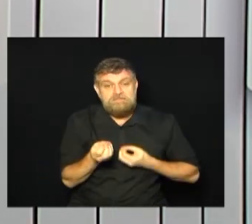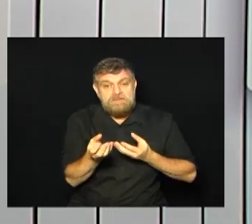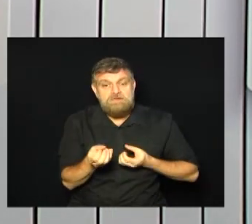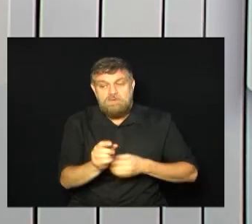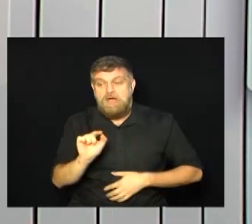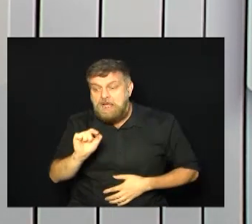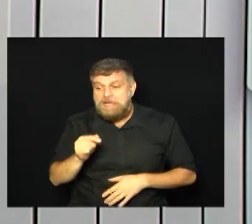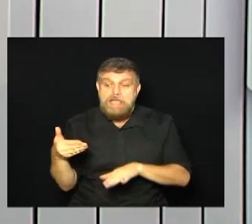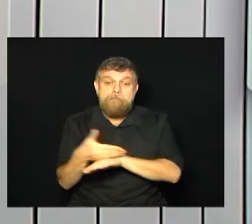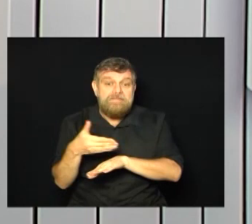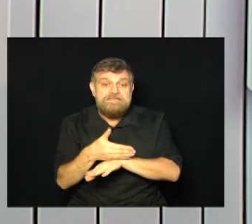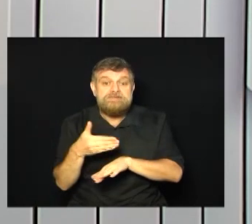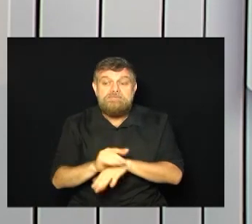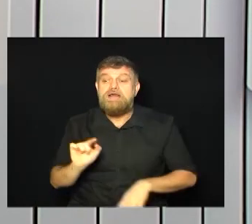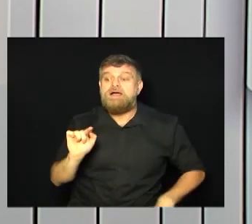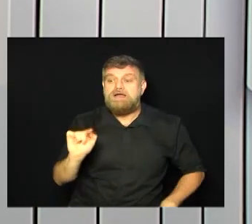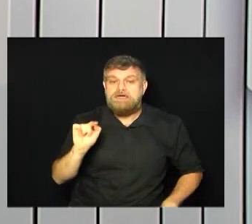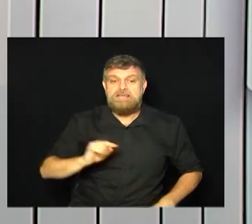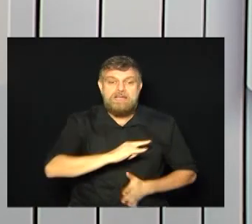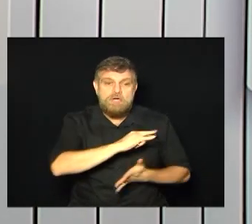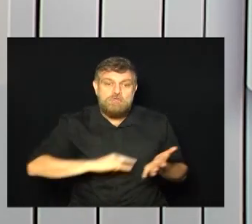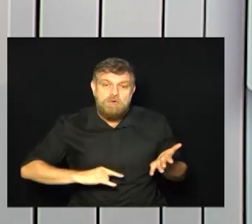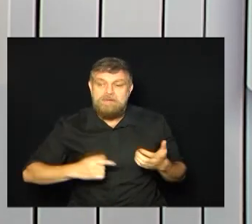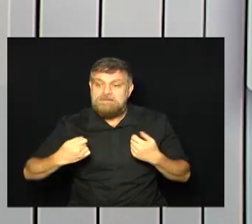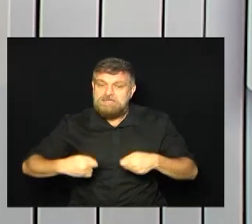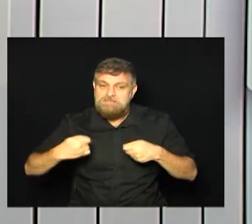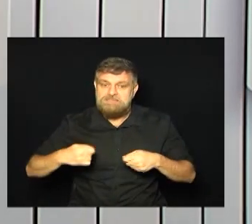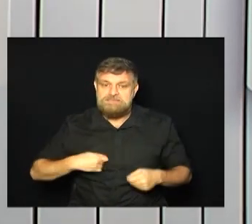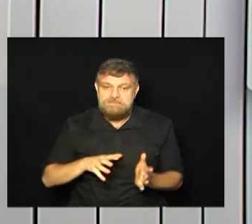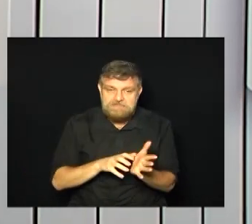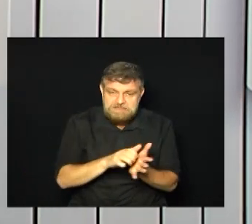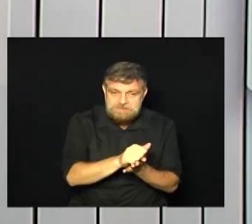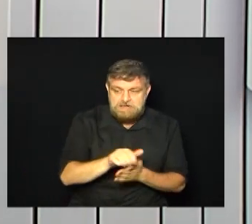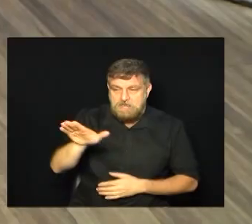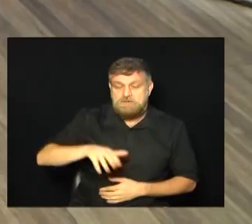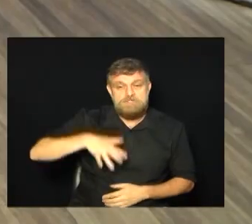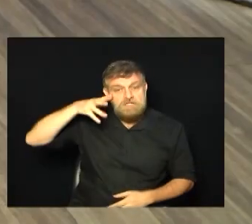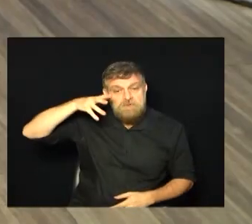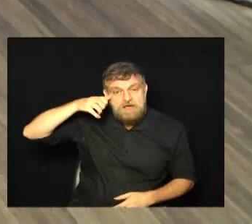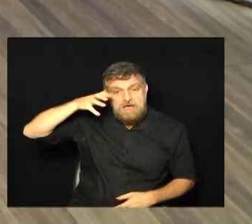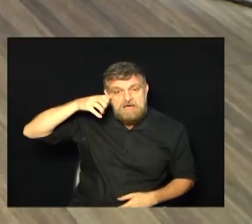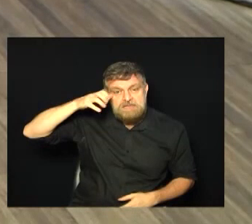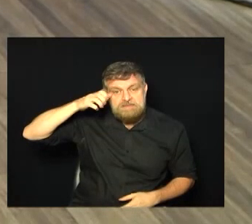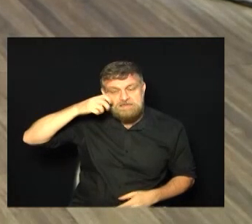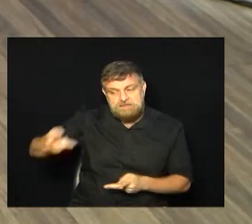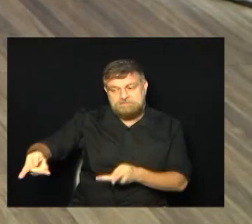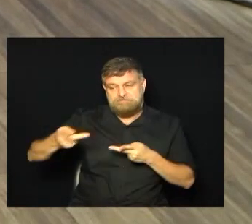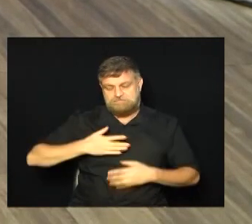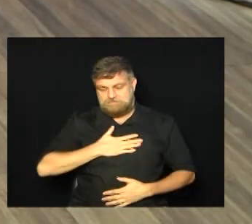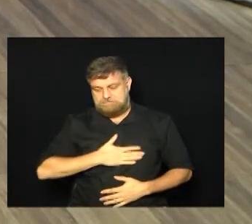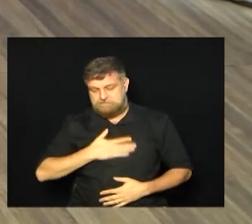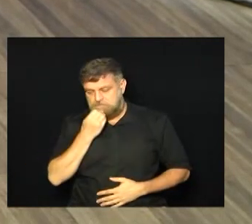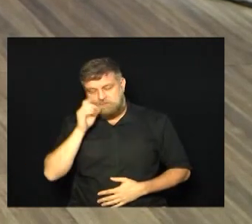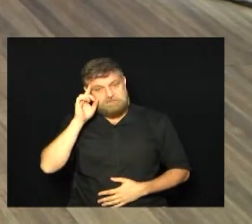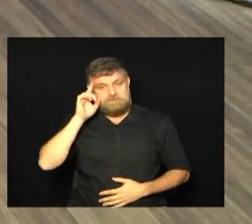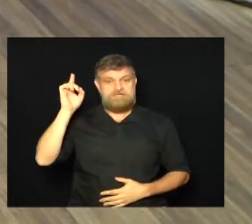quem pode participar, os documentos necessários, aciona o nosso repórter André Aranha. Seja bem-vindo e bom dia,